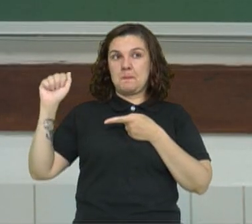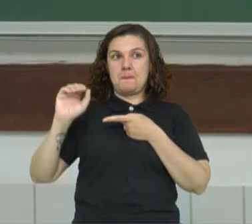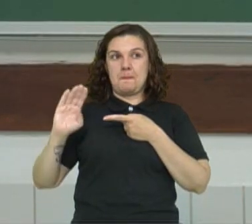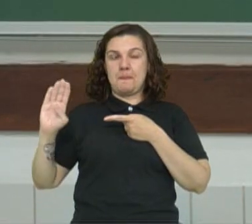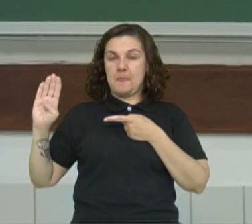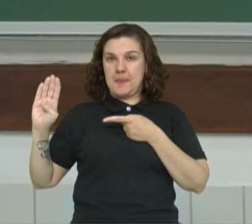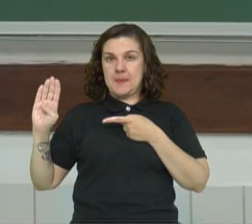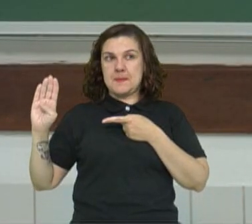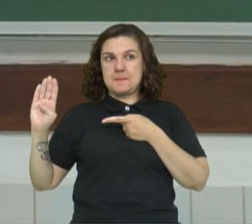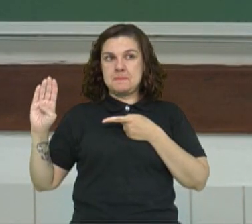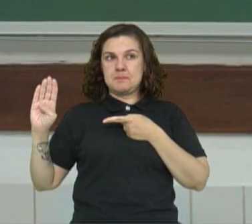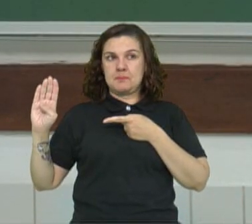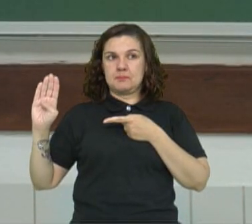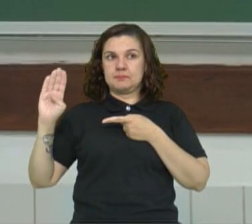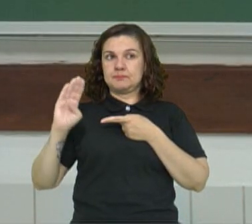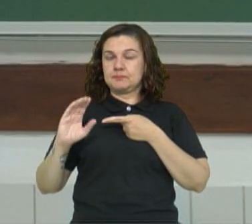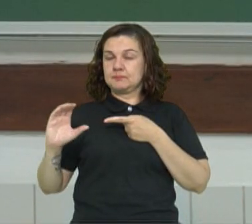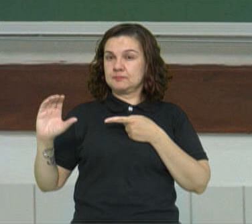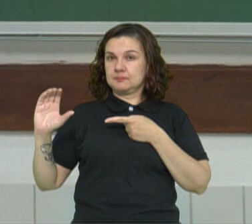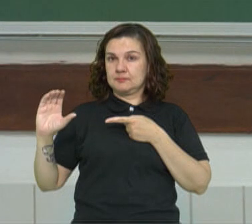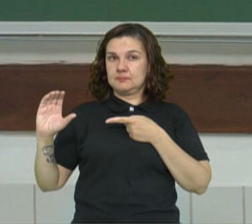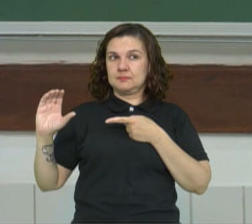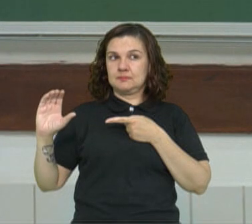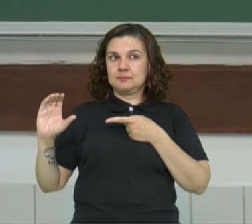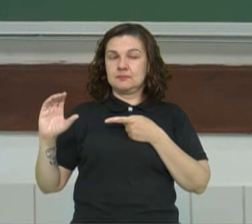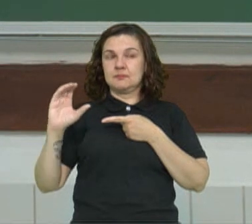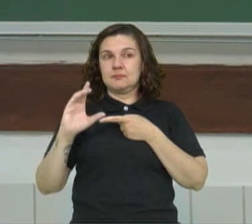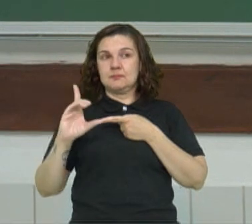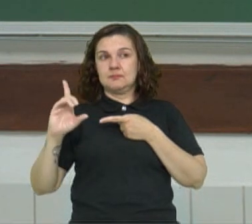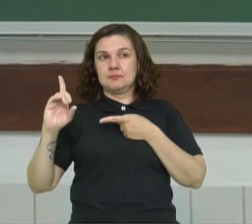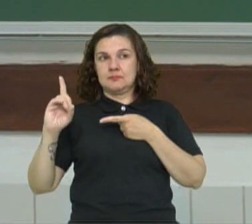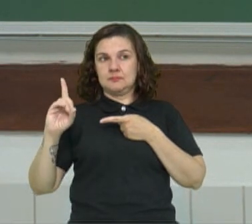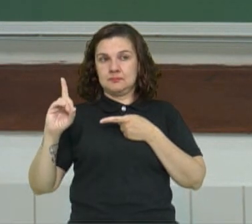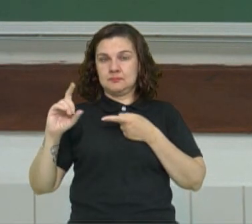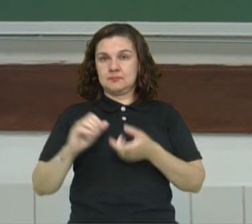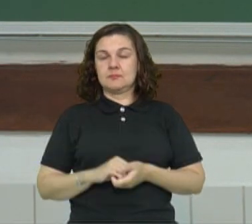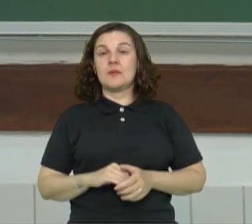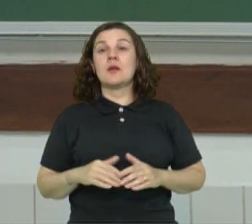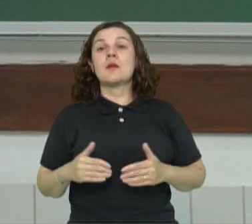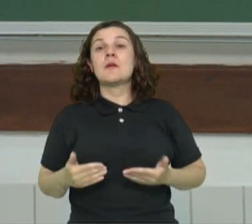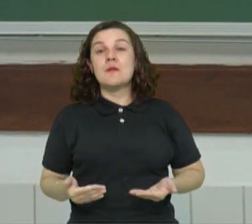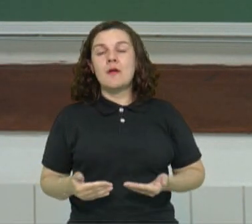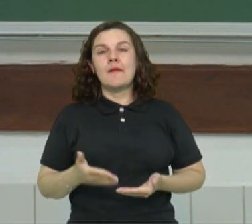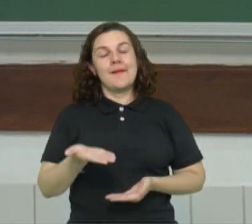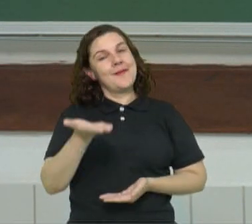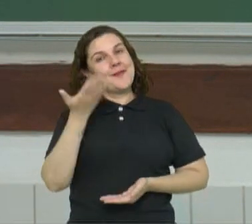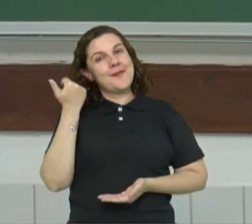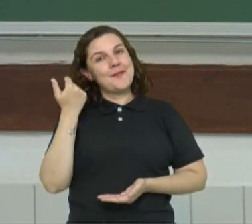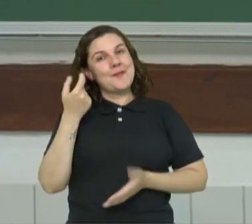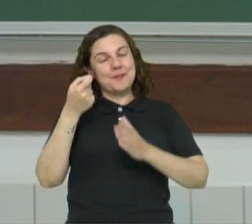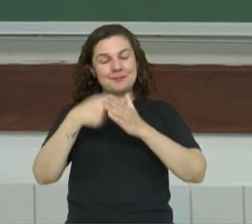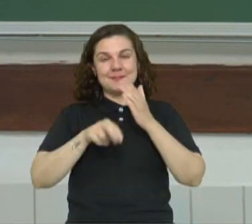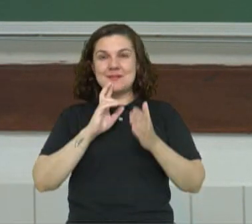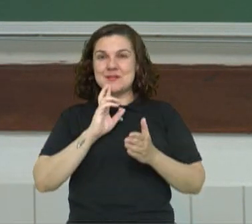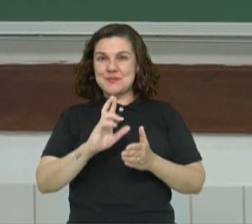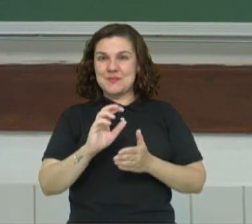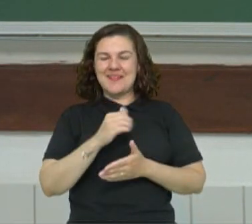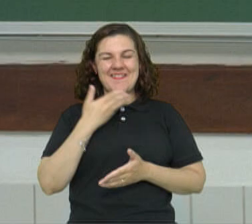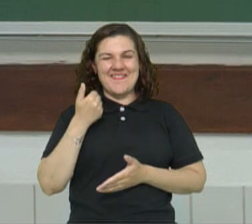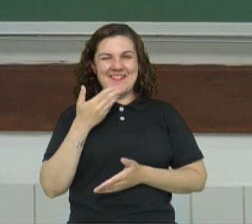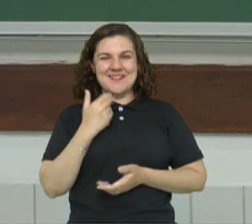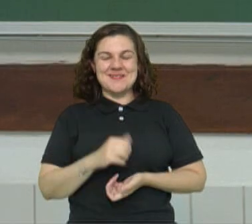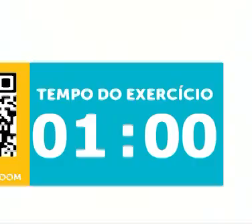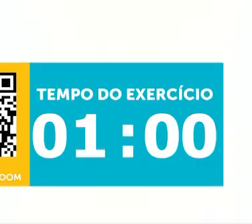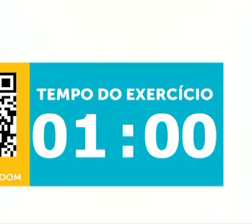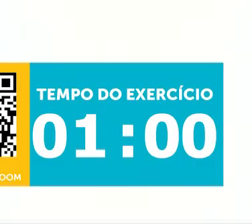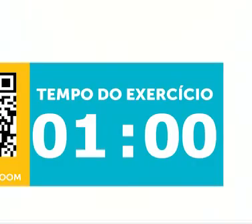Astecas, Guarani, Olmecas, de Incas. Vamos lá para o nosso exercício que está bem